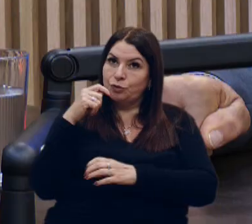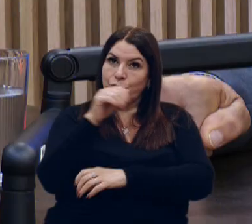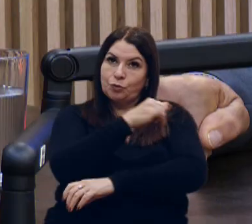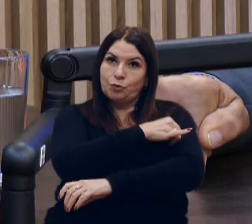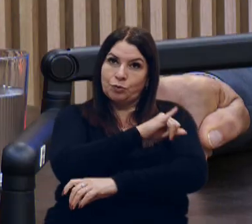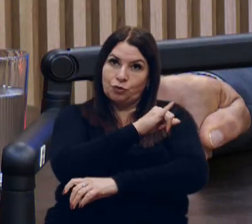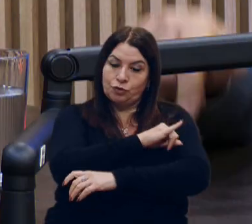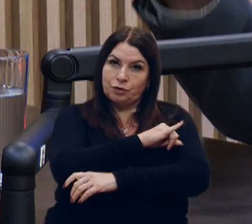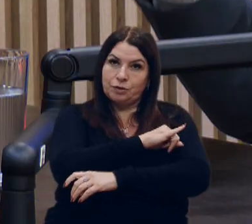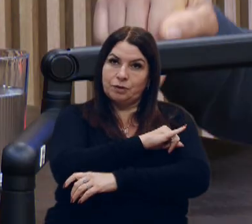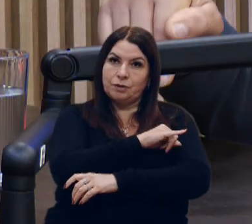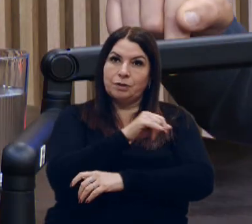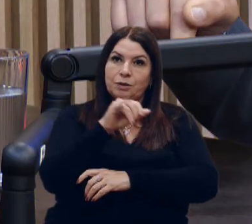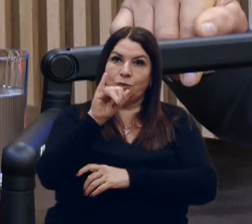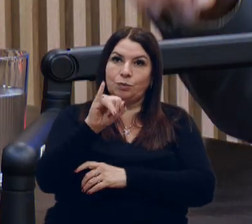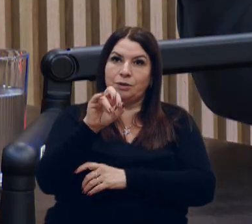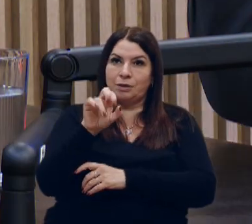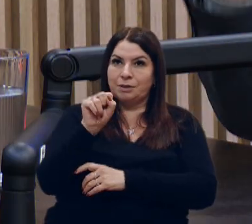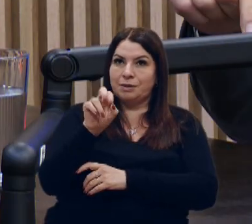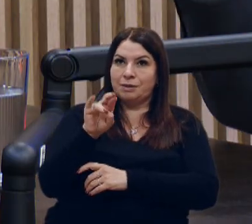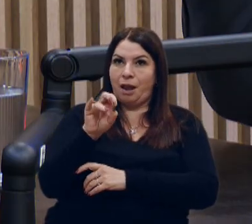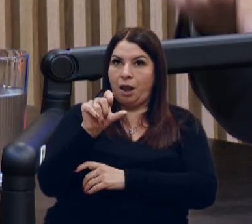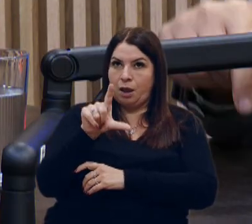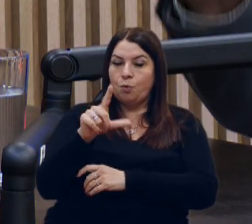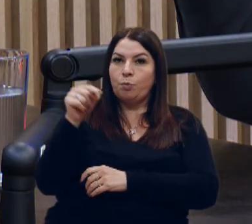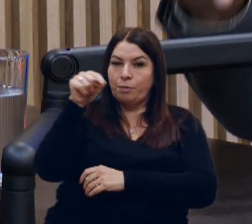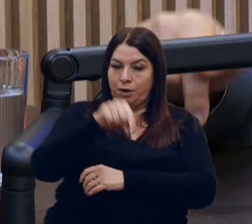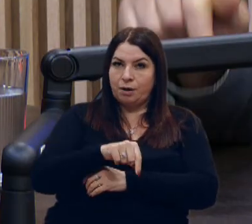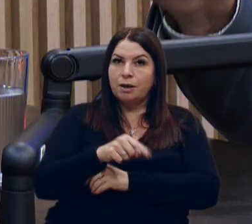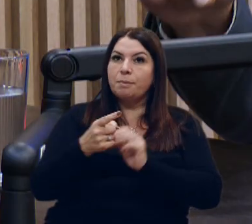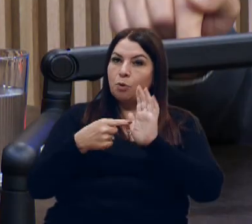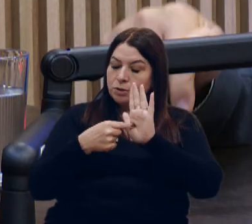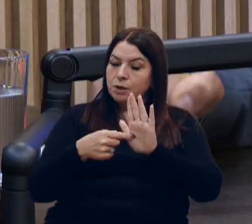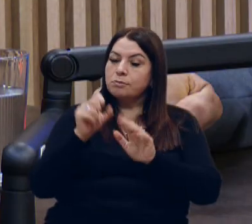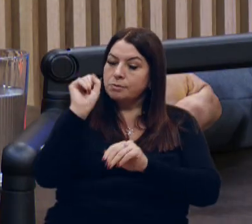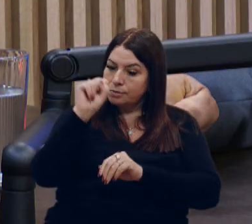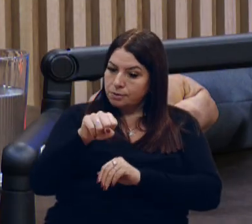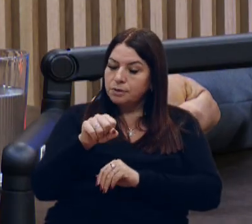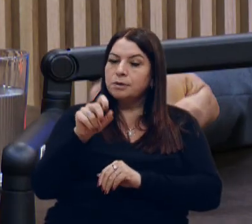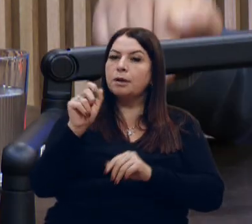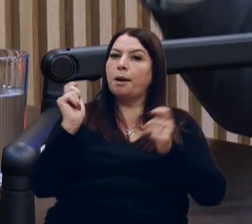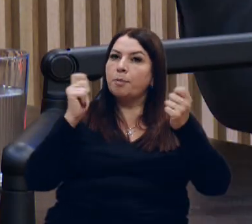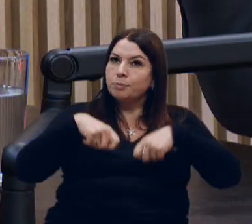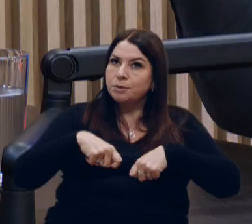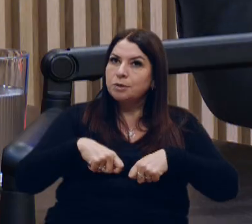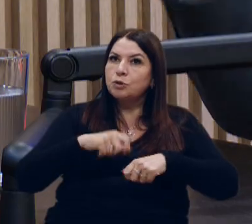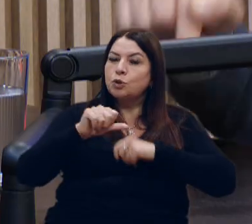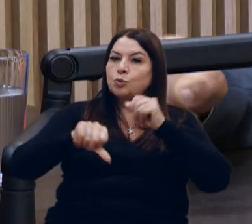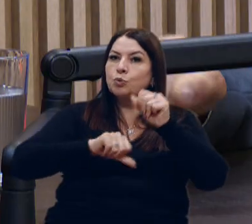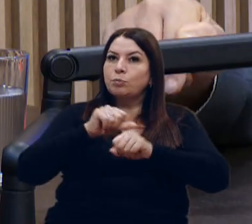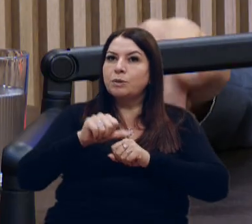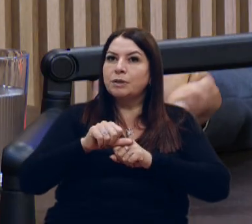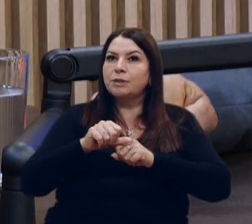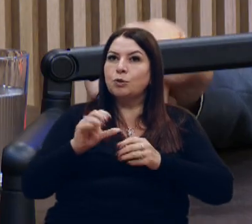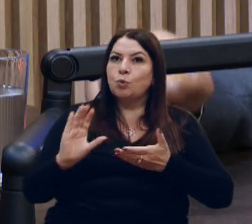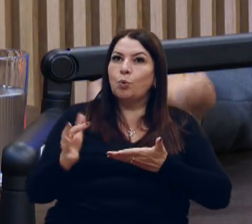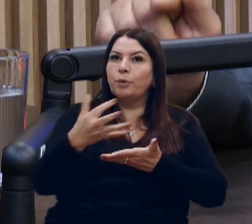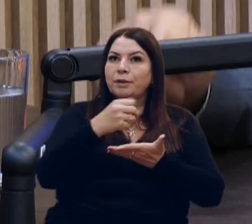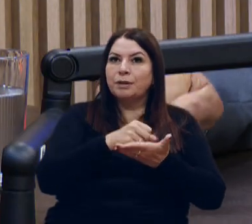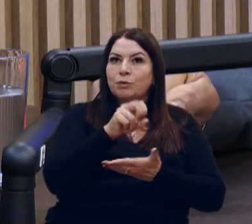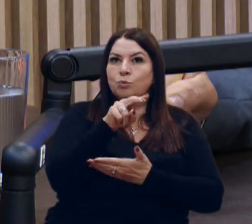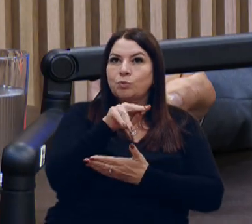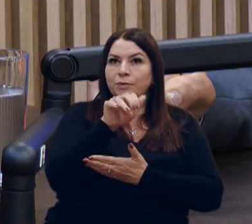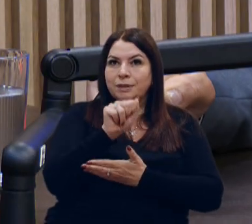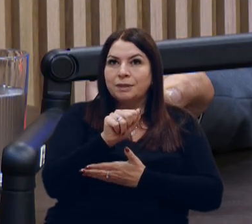e um de Israel para cá, que mostraram, sim, que existe a possibilidade de se transformar a Codeca numa usina de